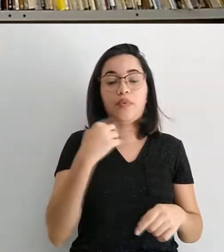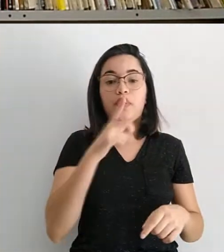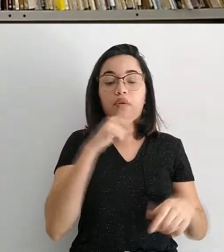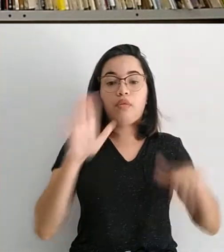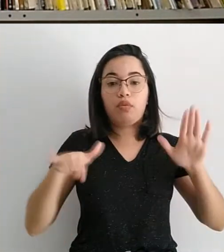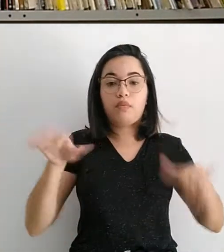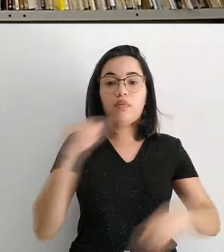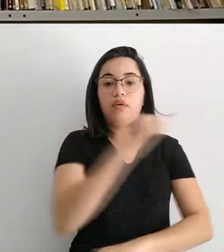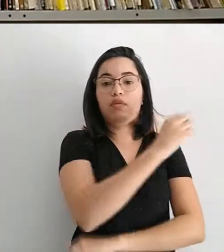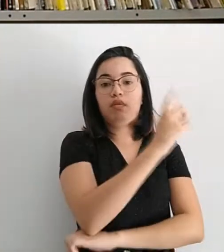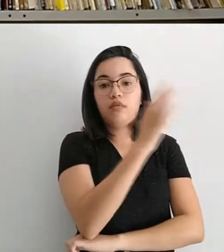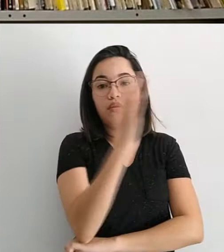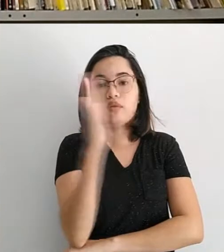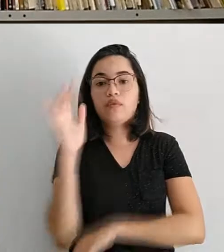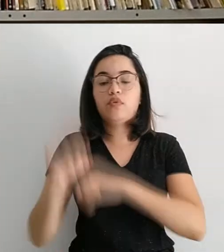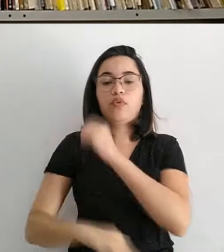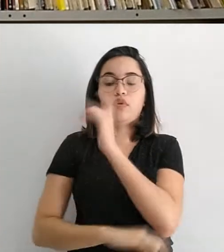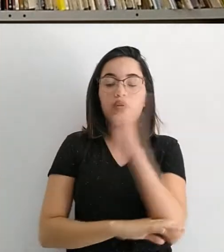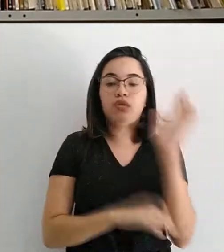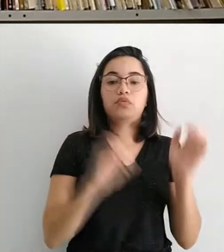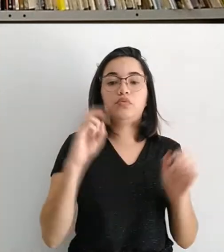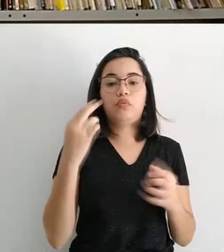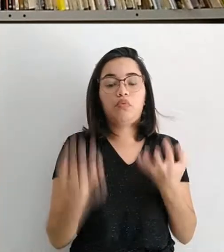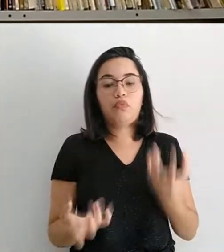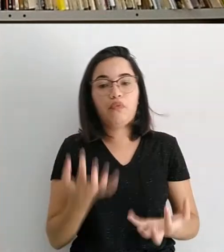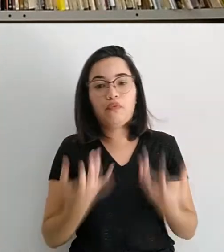na floresta, no